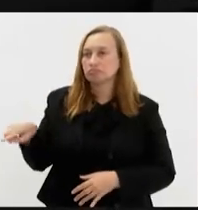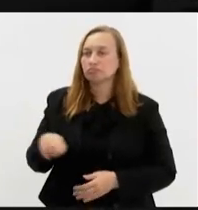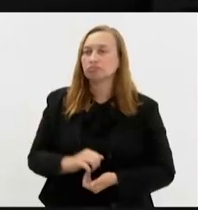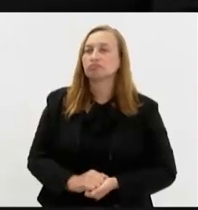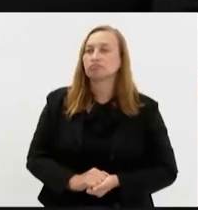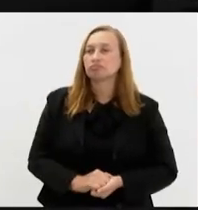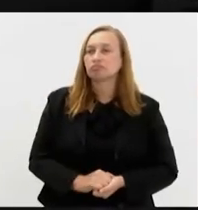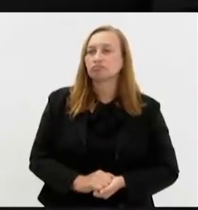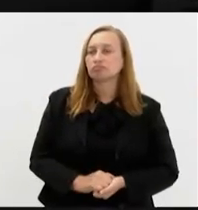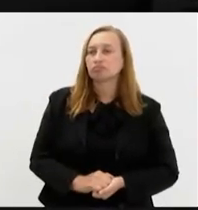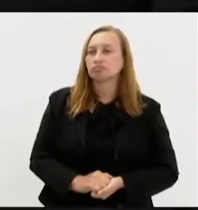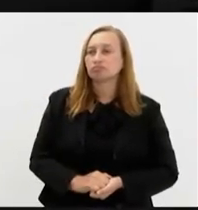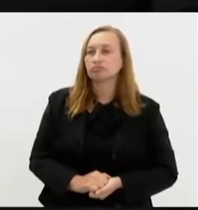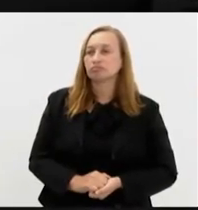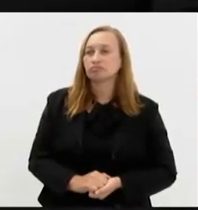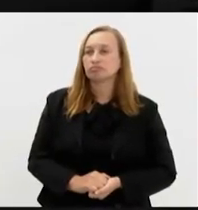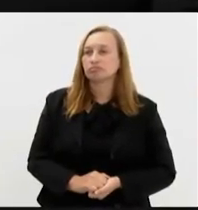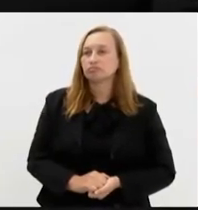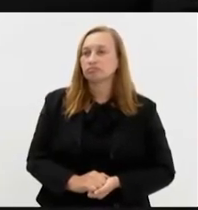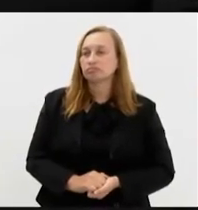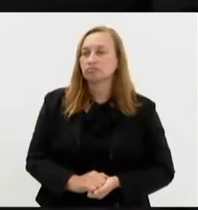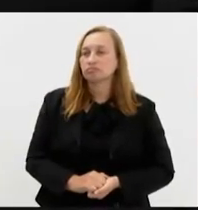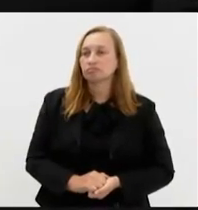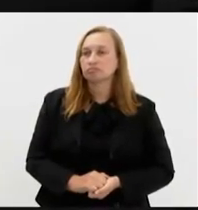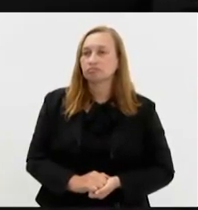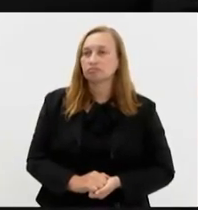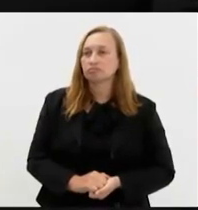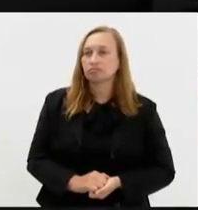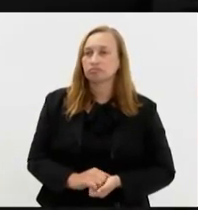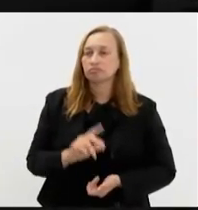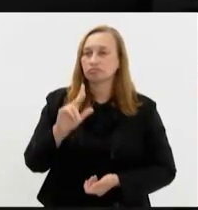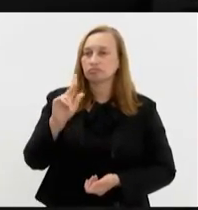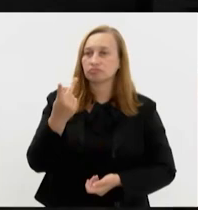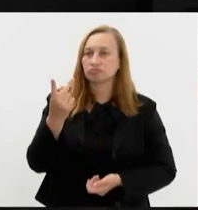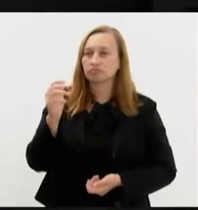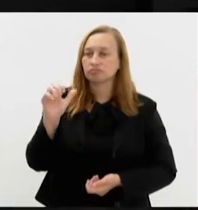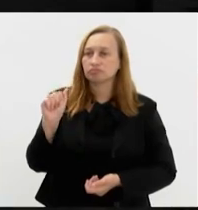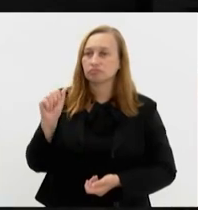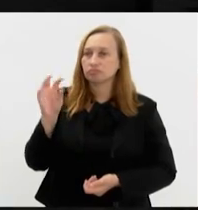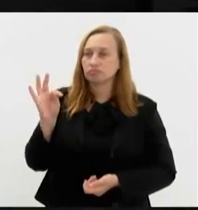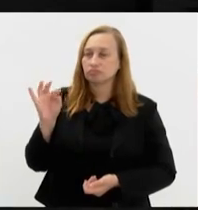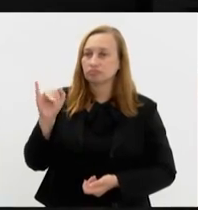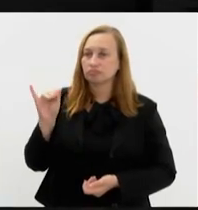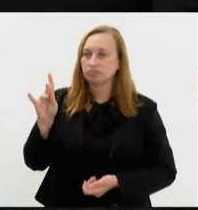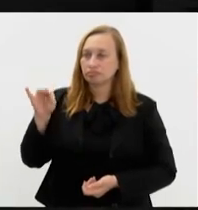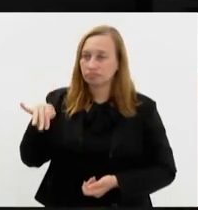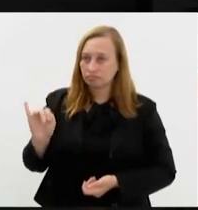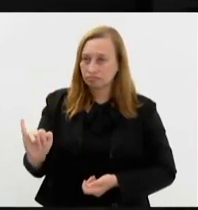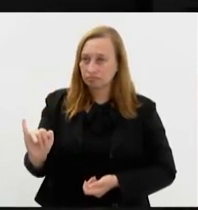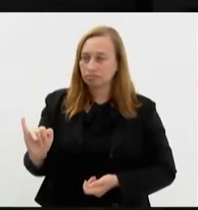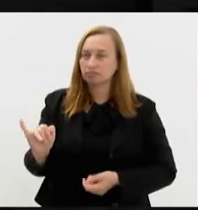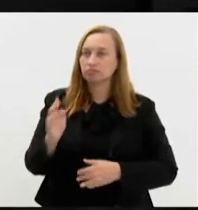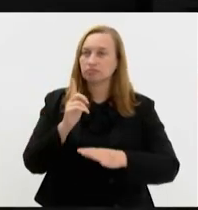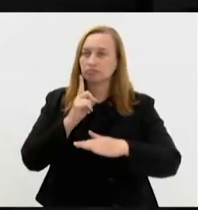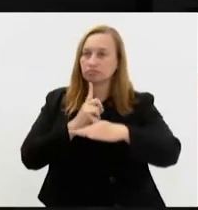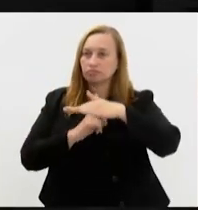o o chats boats e Avatar com restrições